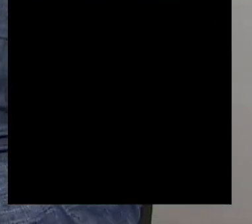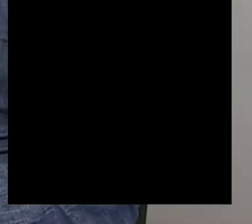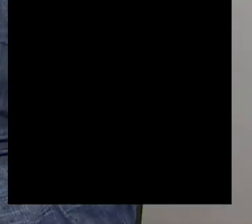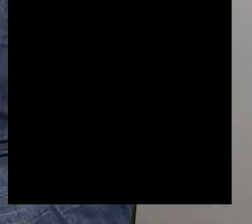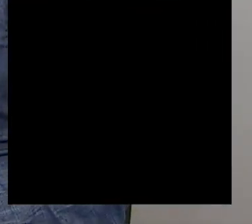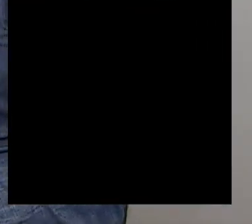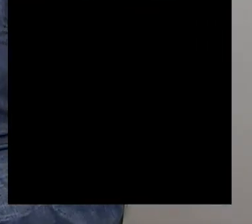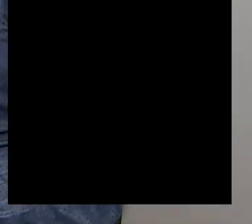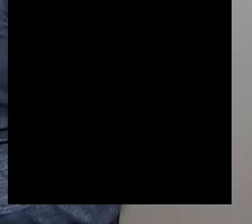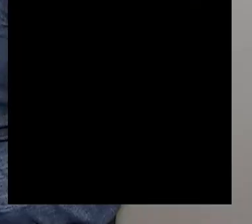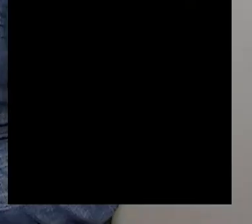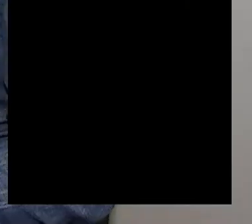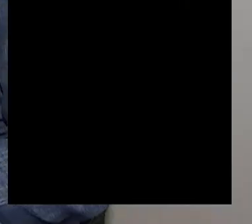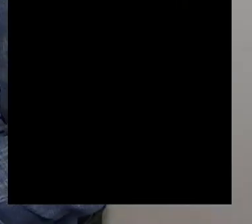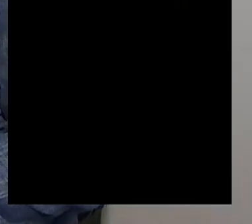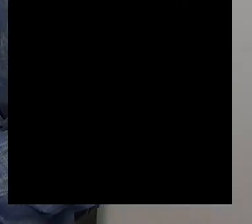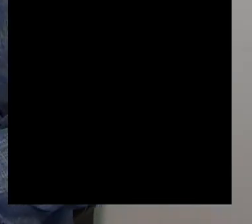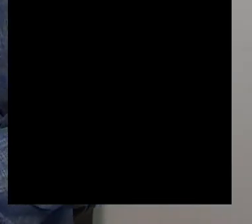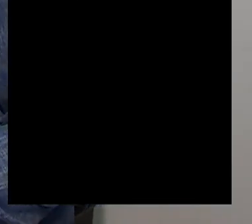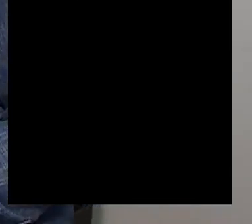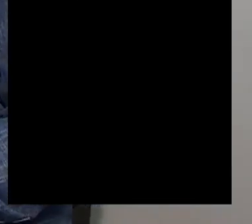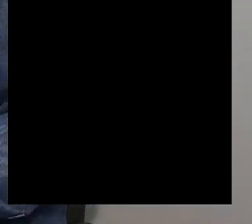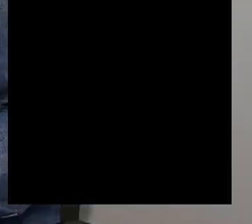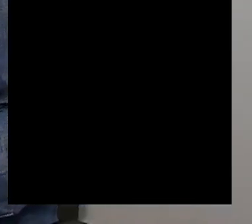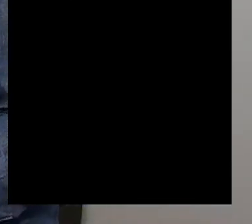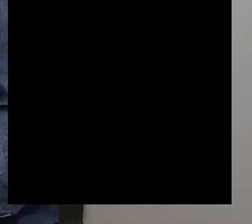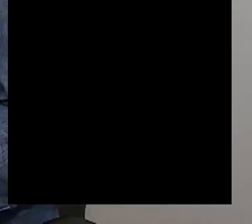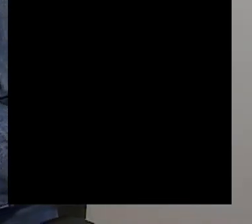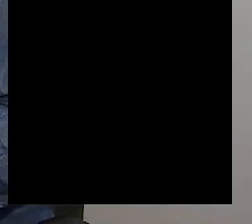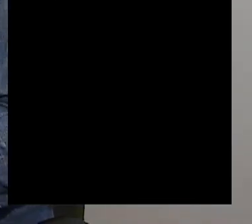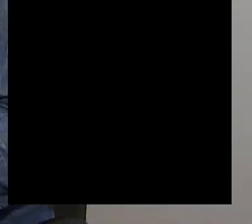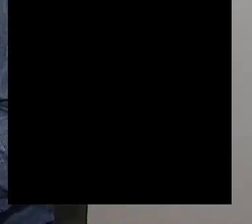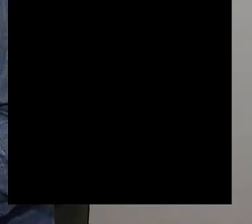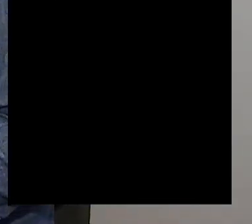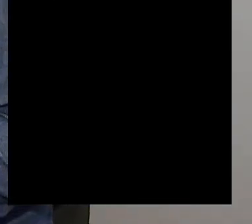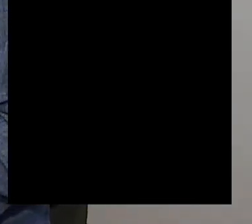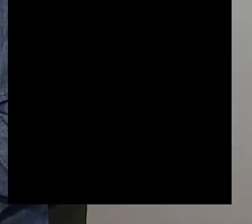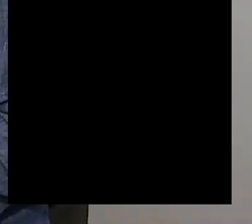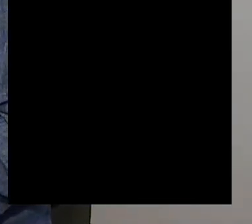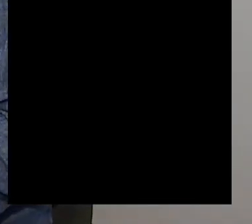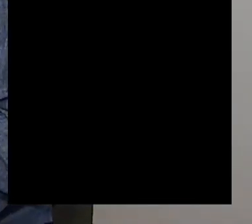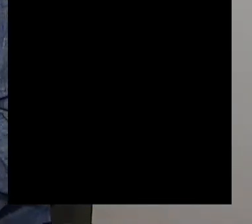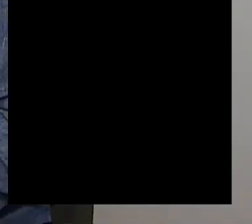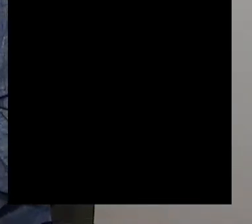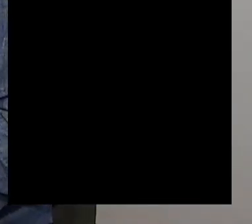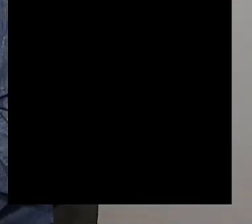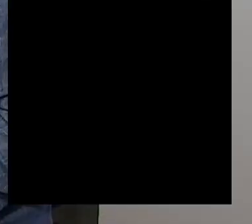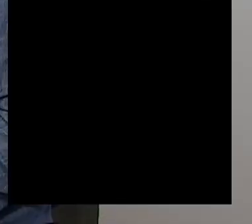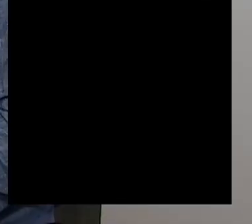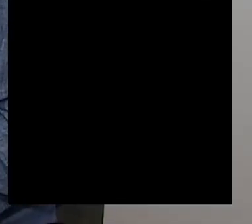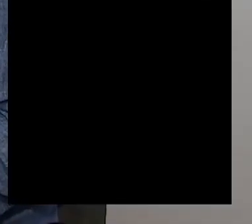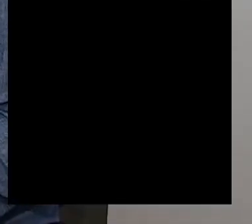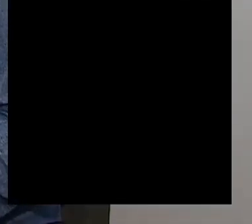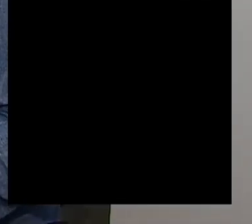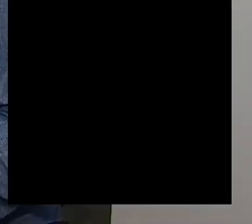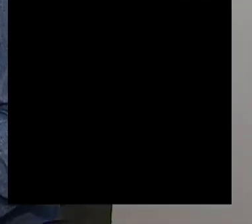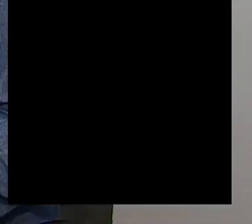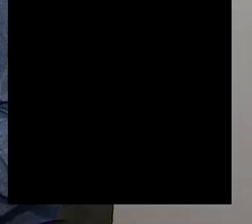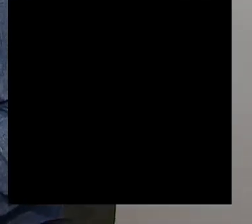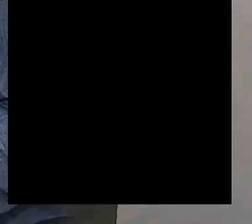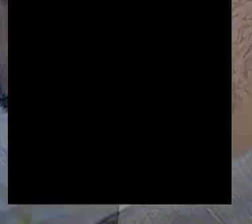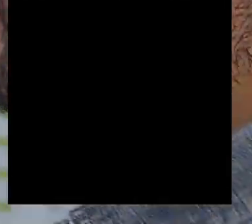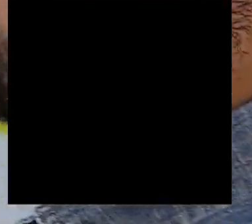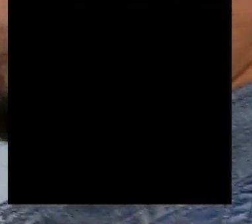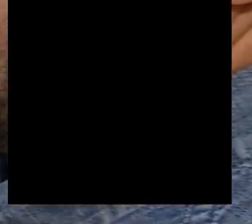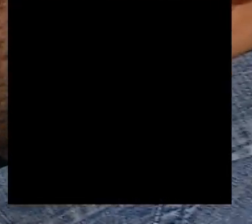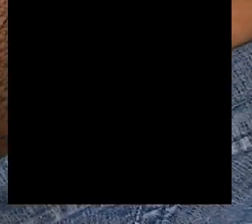esses adiantamentos. Enfim, são N atividades que estão dentro desse plano anual, e a gente acaba atuando bastante dentro